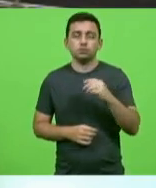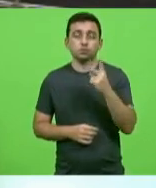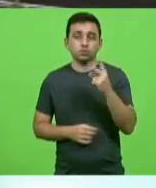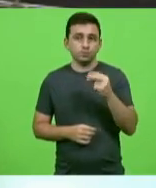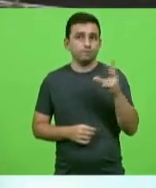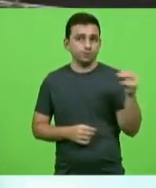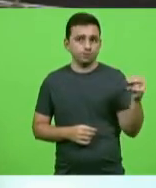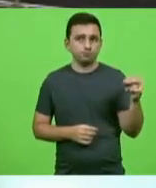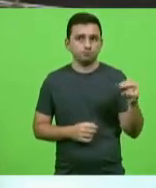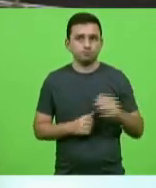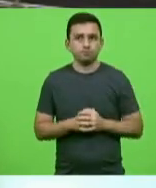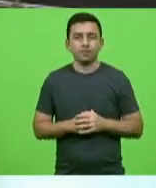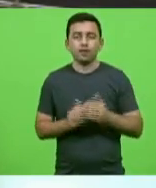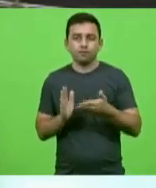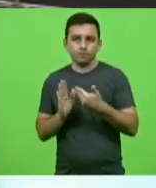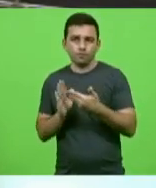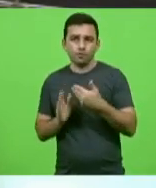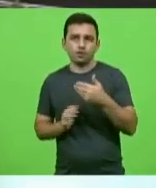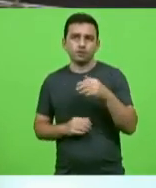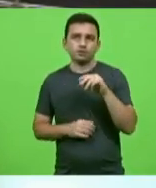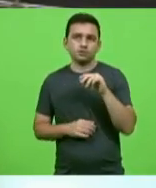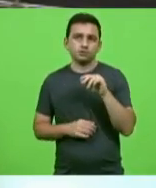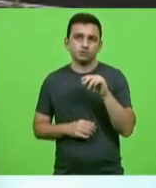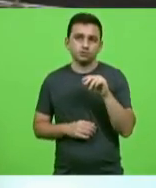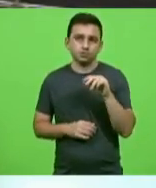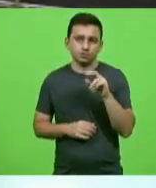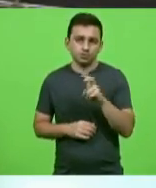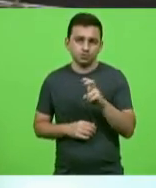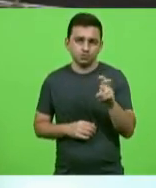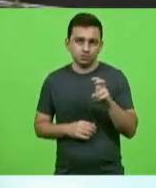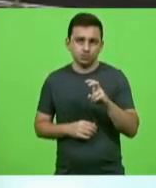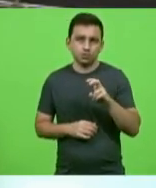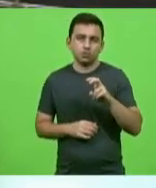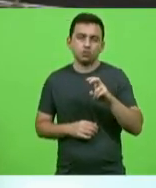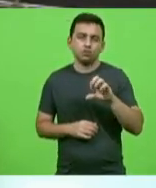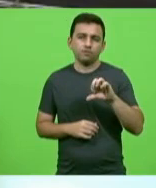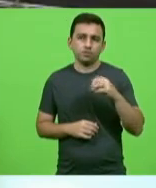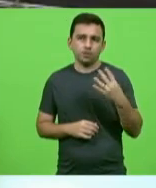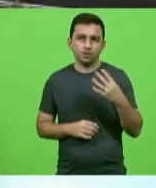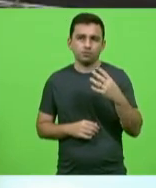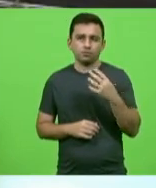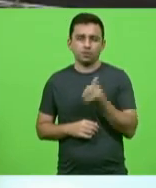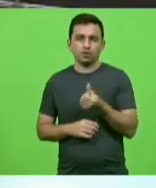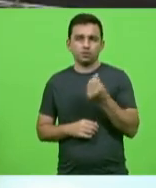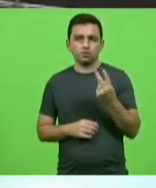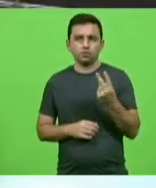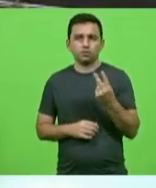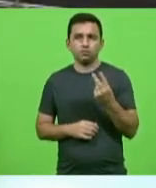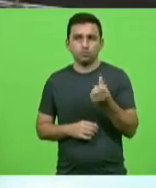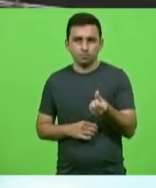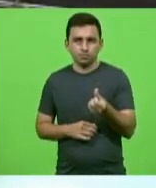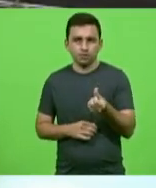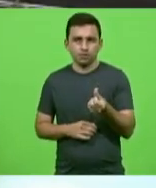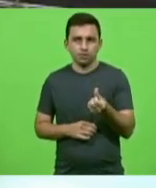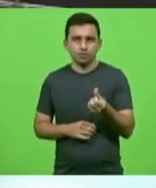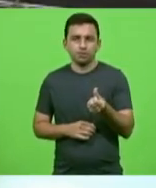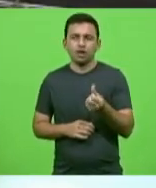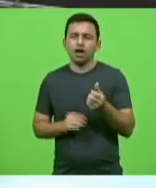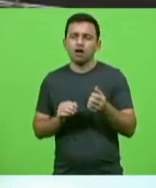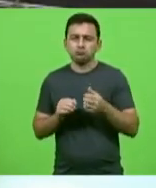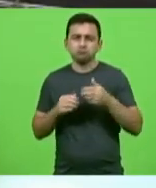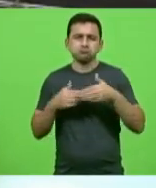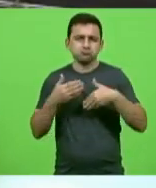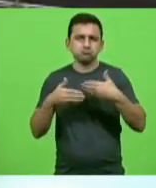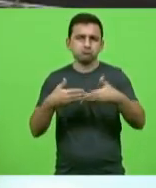2015/2020 as folhas 5594 a626 acompanhou na íntegra a